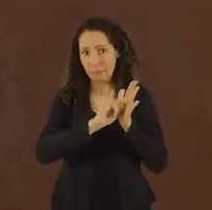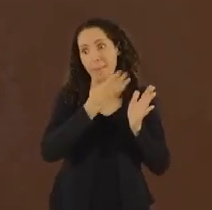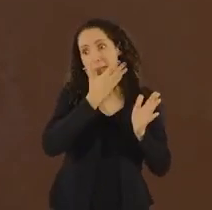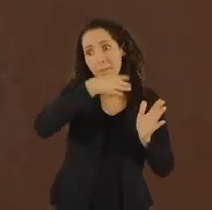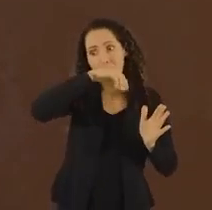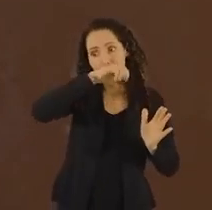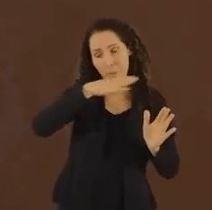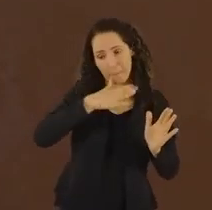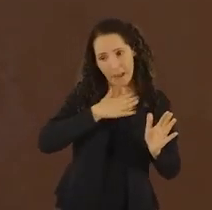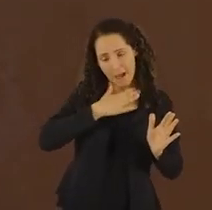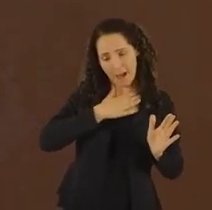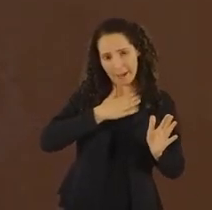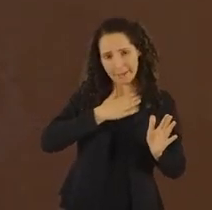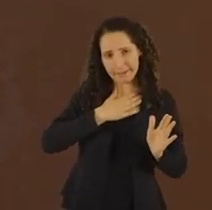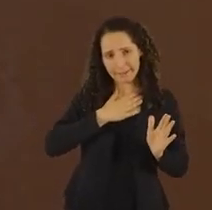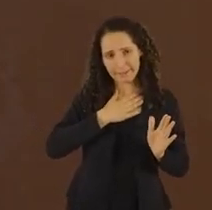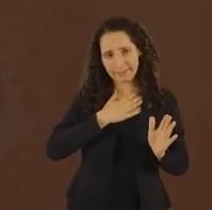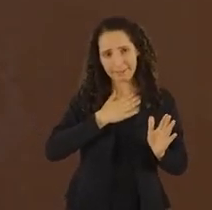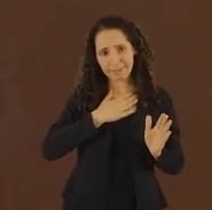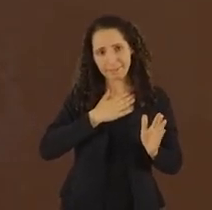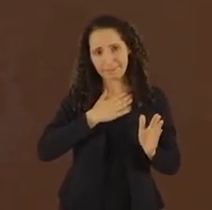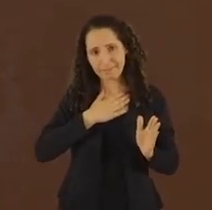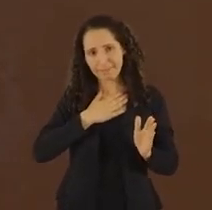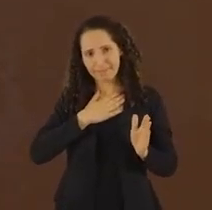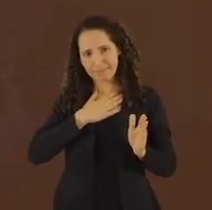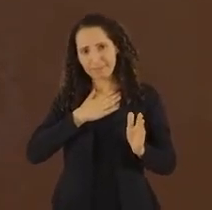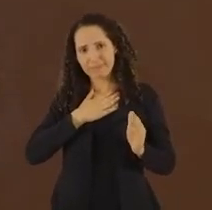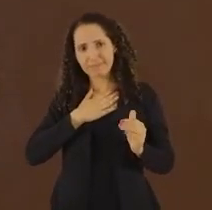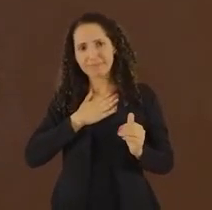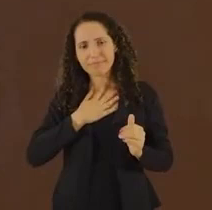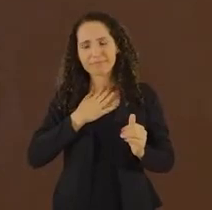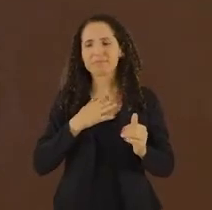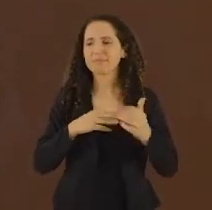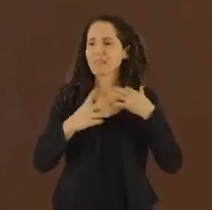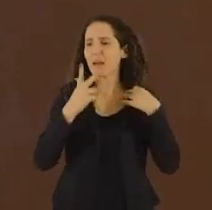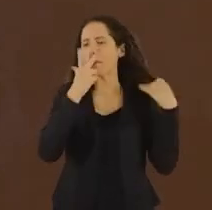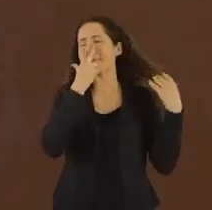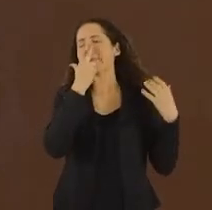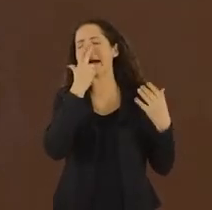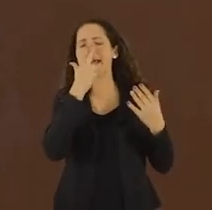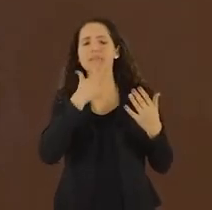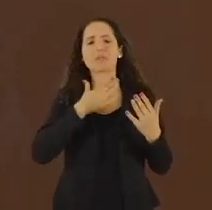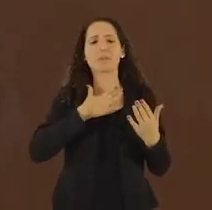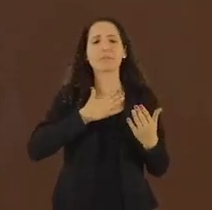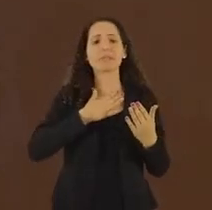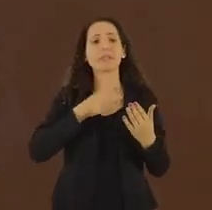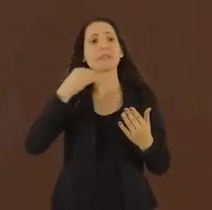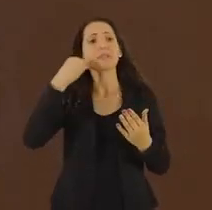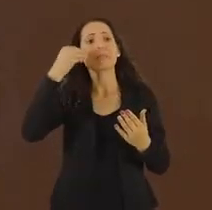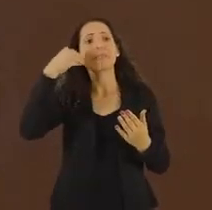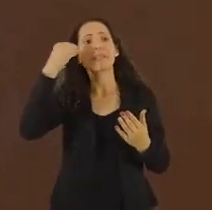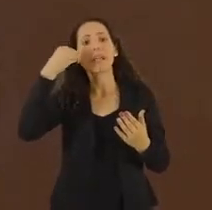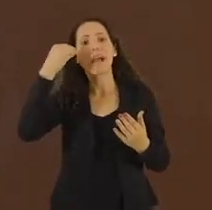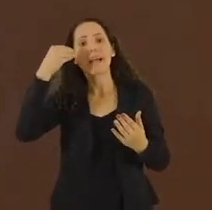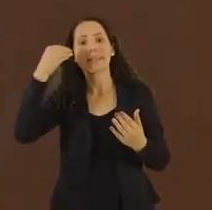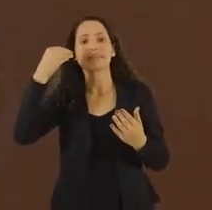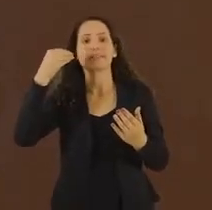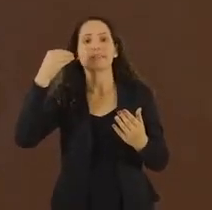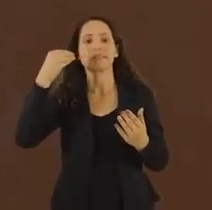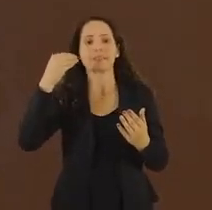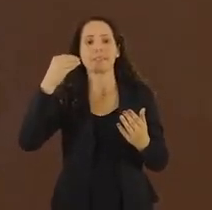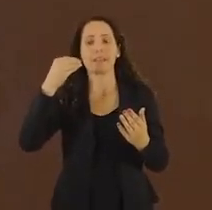pai é para atuava com a minha e possivelmente do meu avô porque as experiências do meu avô do meu pai